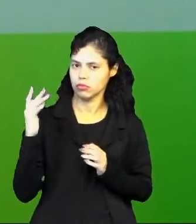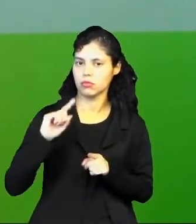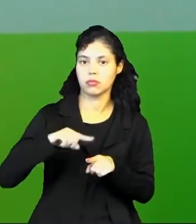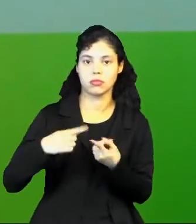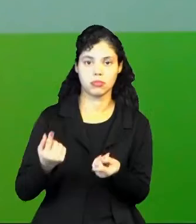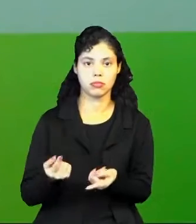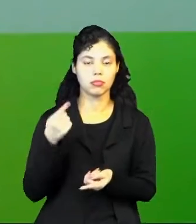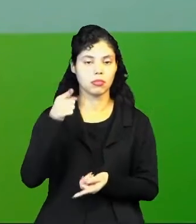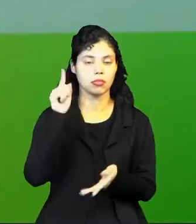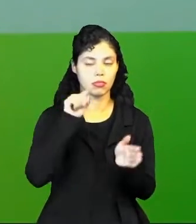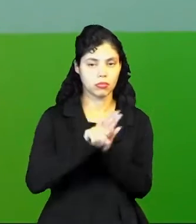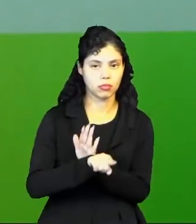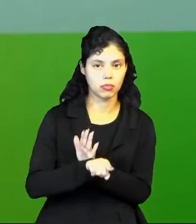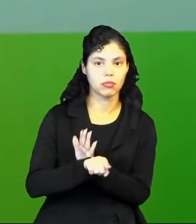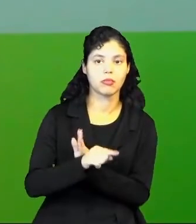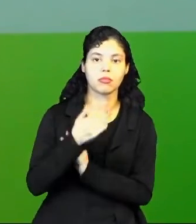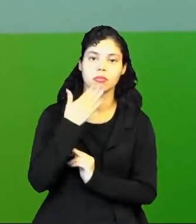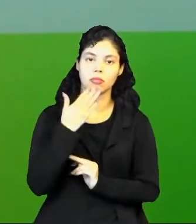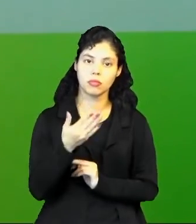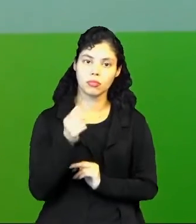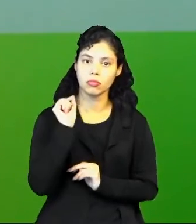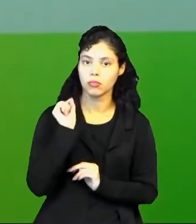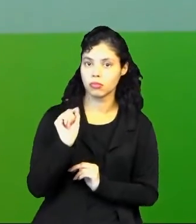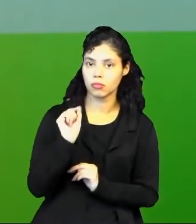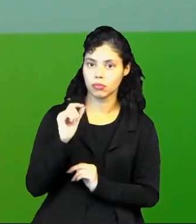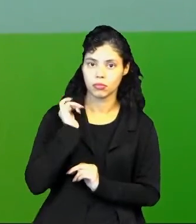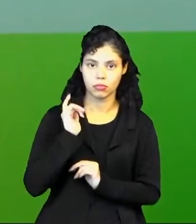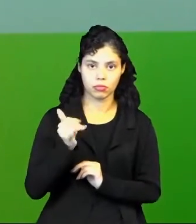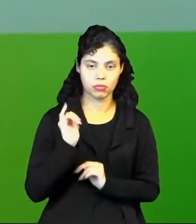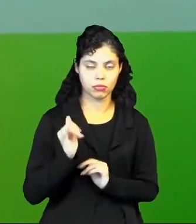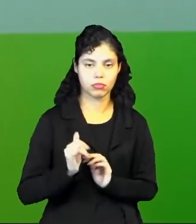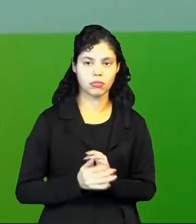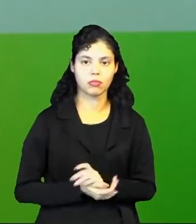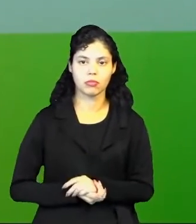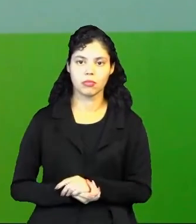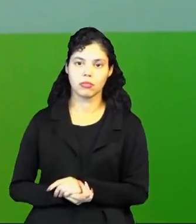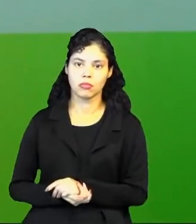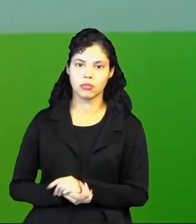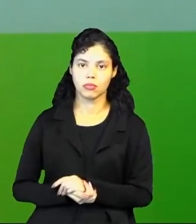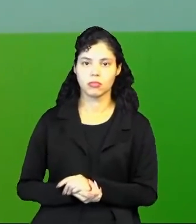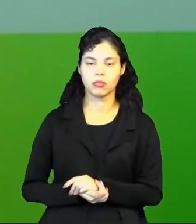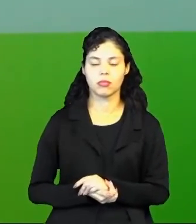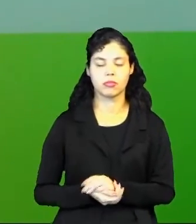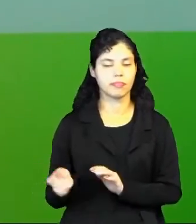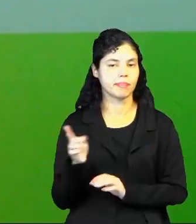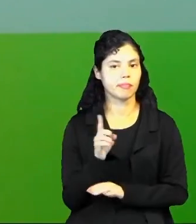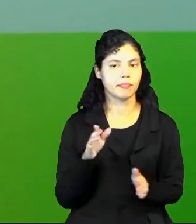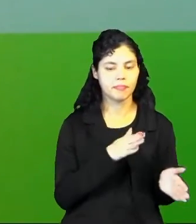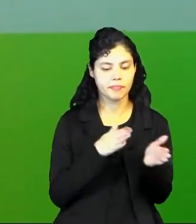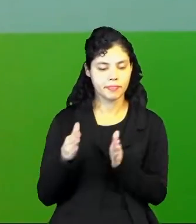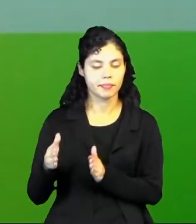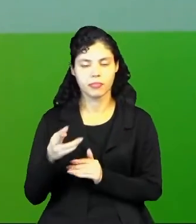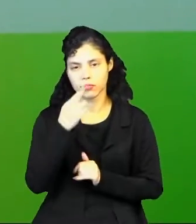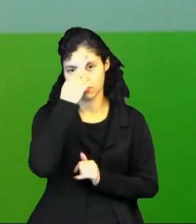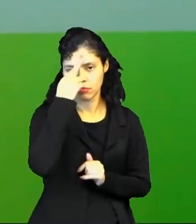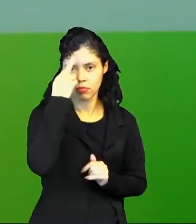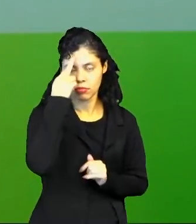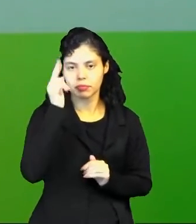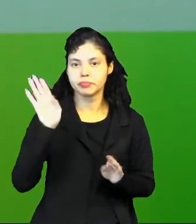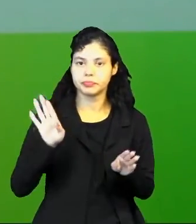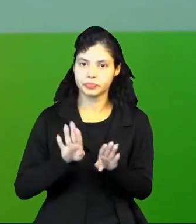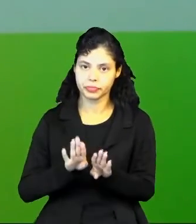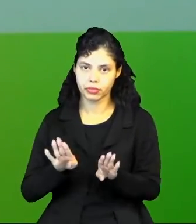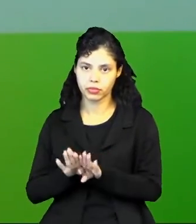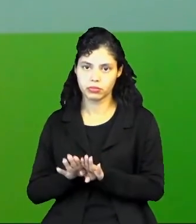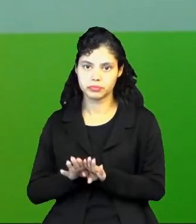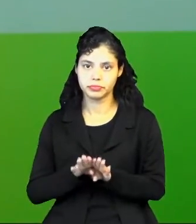dentro, analisando a pergunta, também não seria a letra C. Ele não faz parte da história. Esse não também,